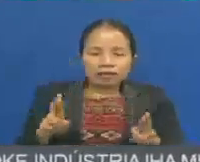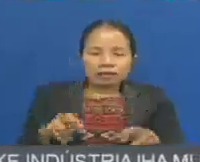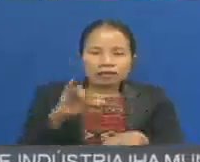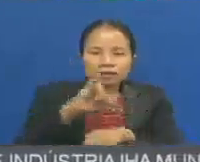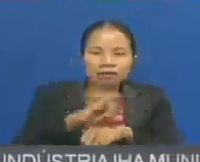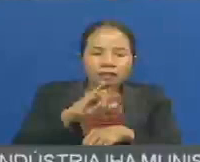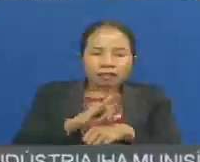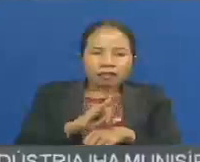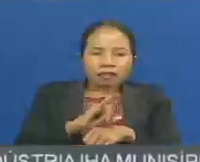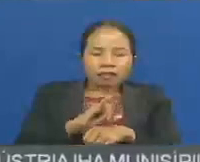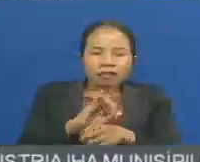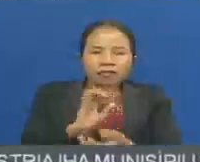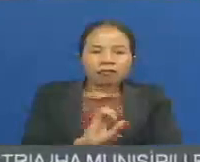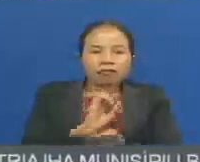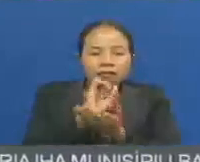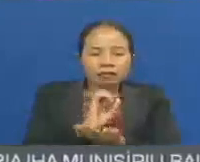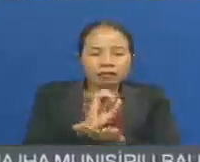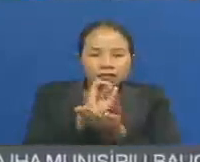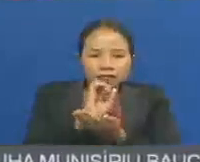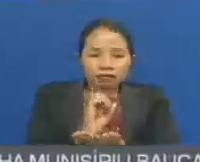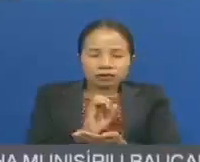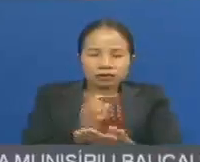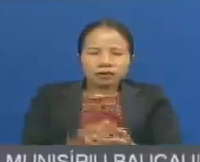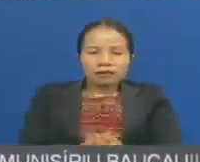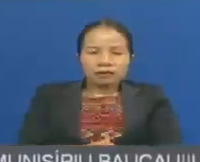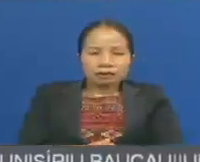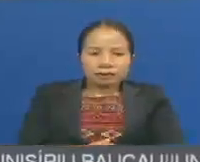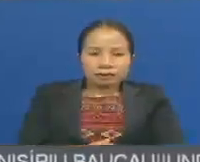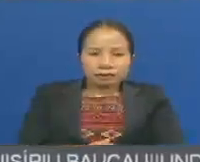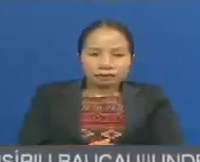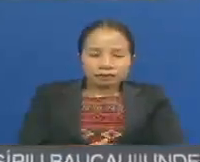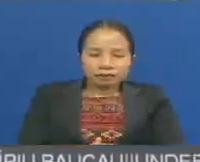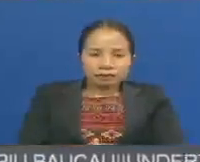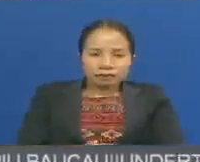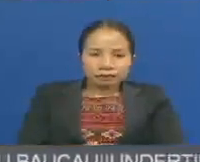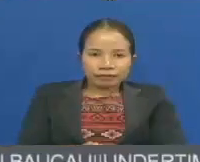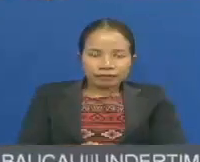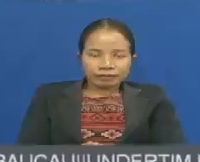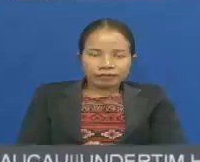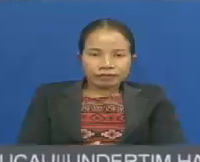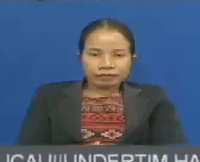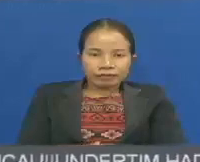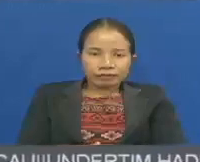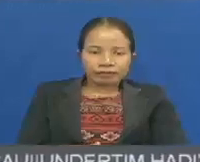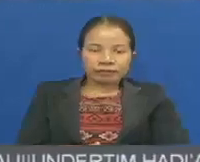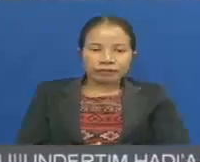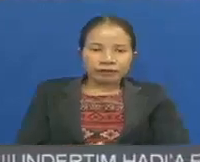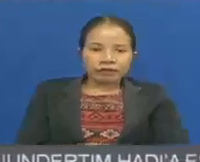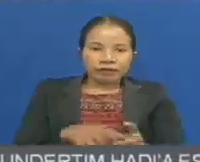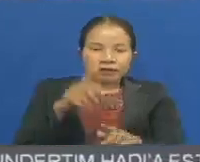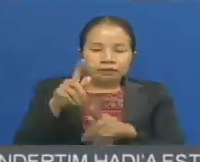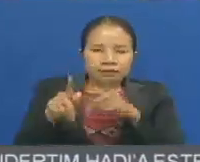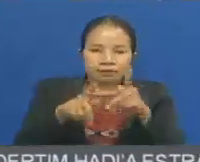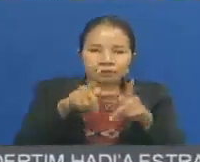do Rosário Nunbei, supresião Pante Macassar, região administrativa especial Ecusi Ambenu. Perante militantes